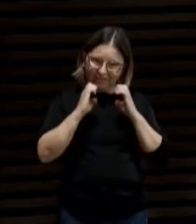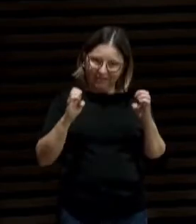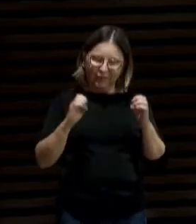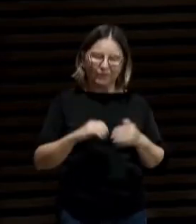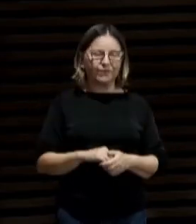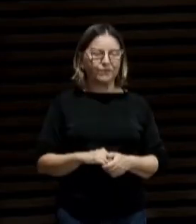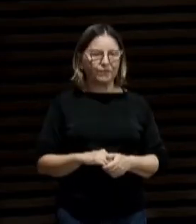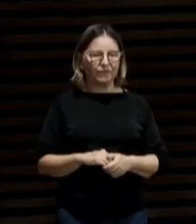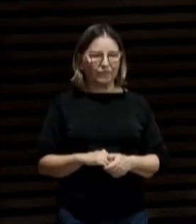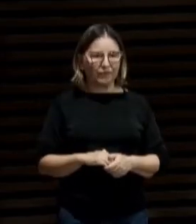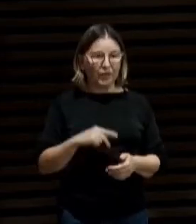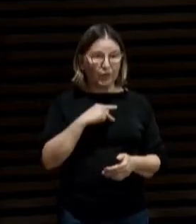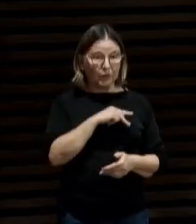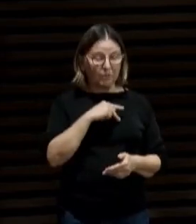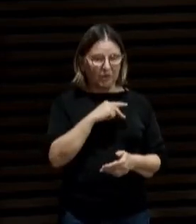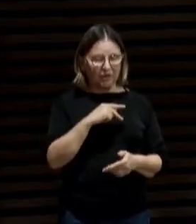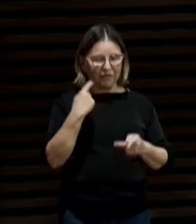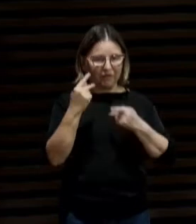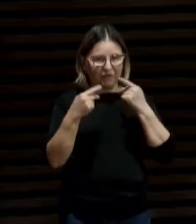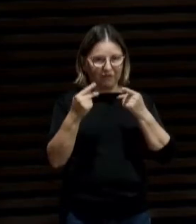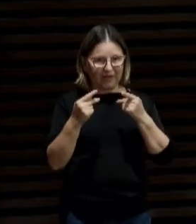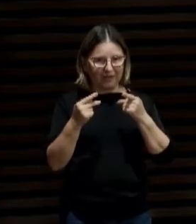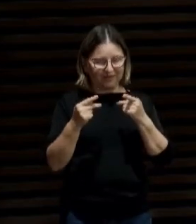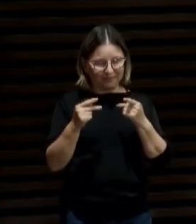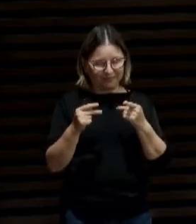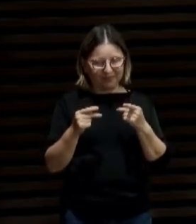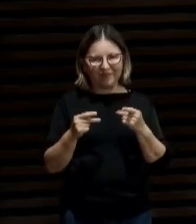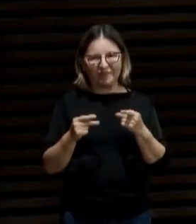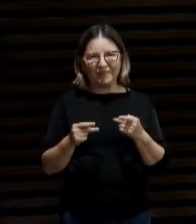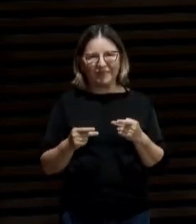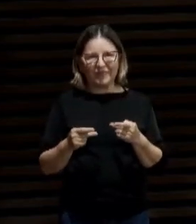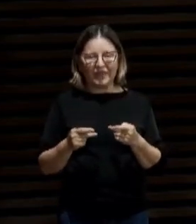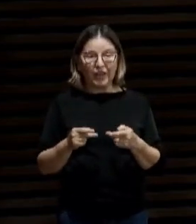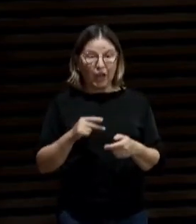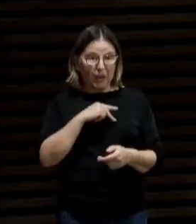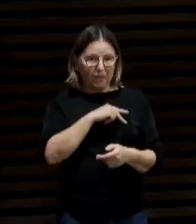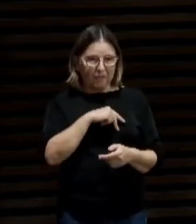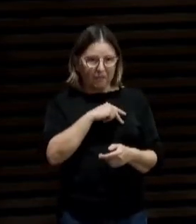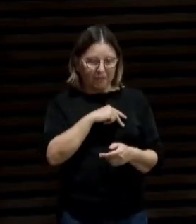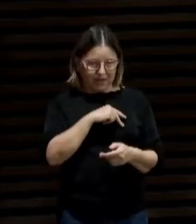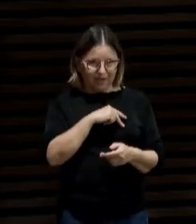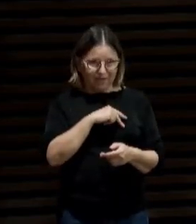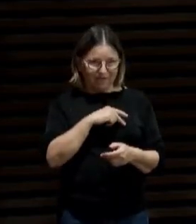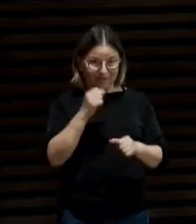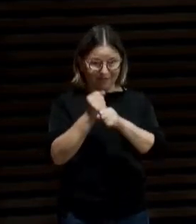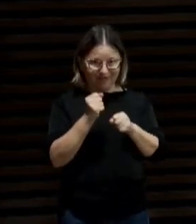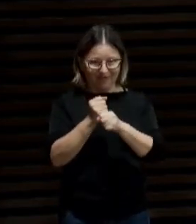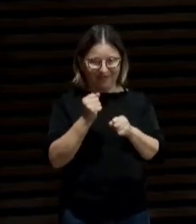E aí Paulo usa aqui uma figura interessante, tabernáculo e edifício. Paulo, como vocês sabem, Paulo era fazedor de tendas, a profissão